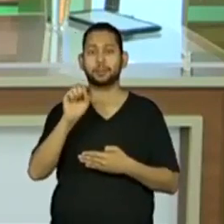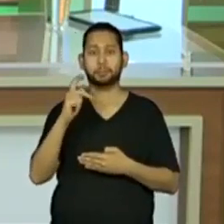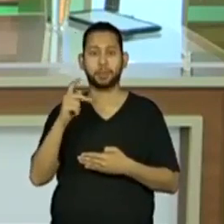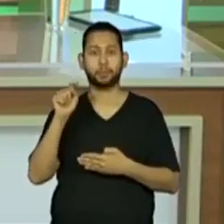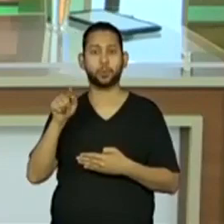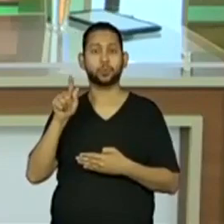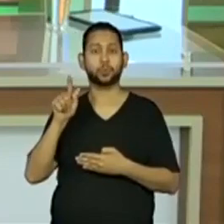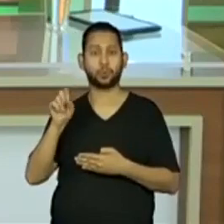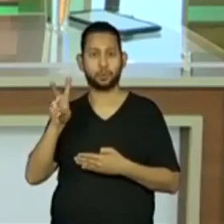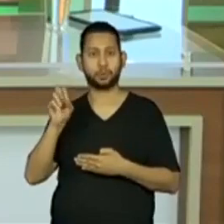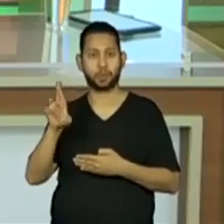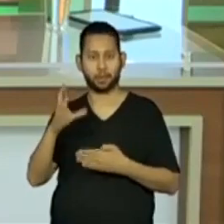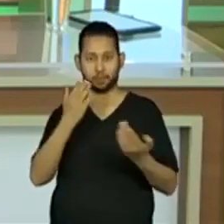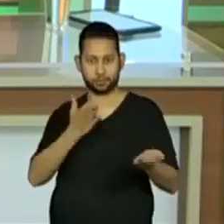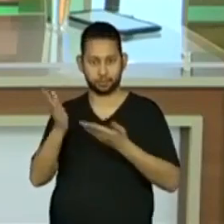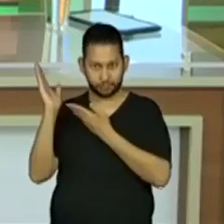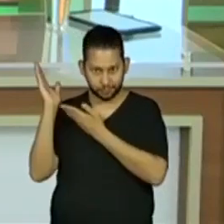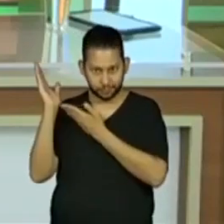.sp.gov.br.